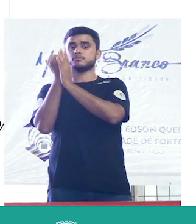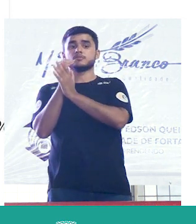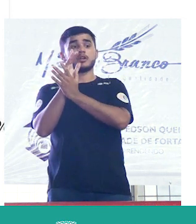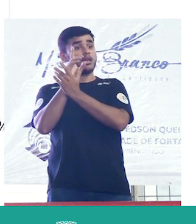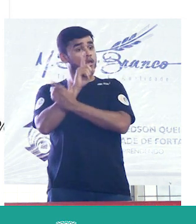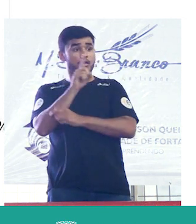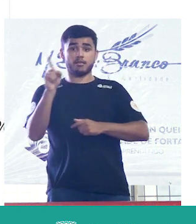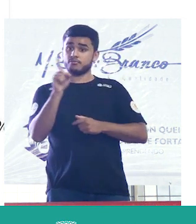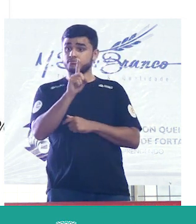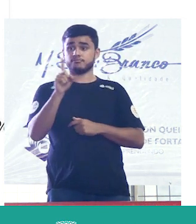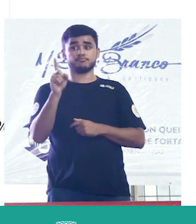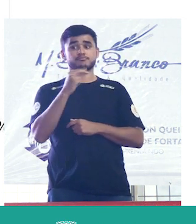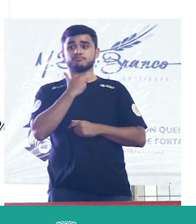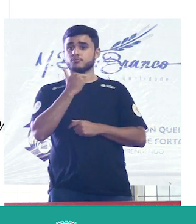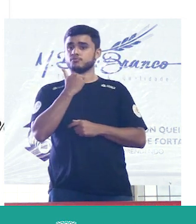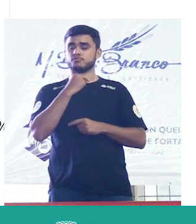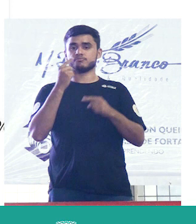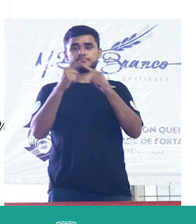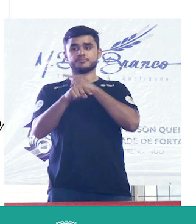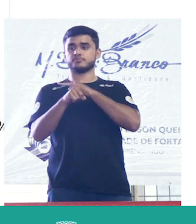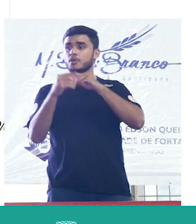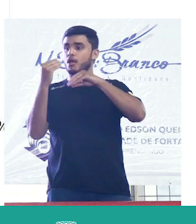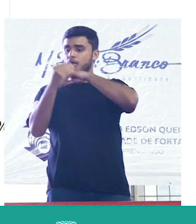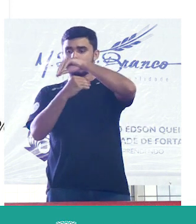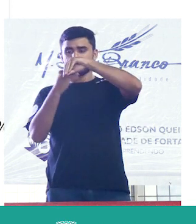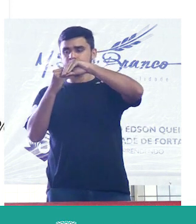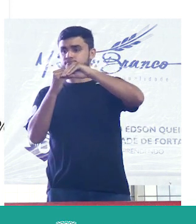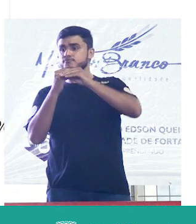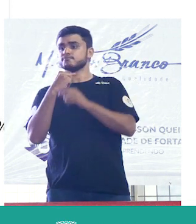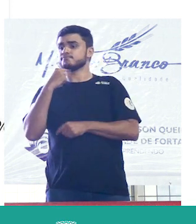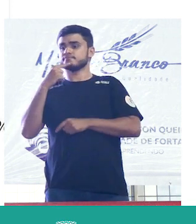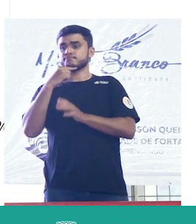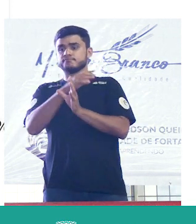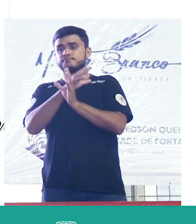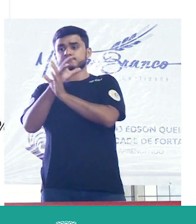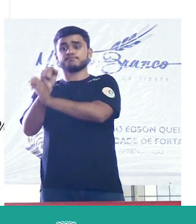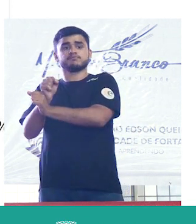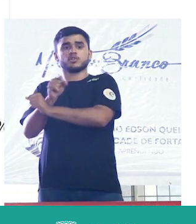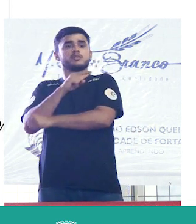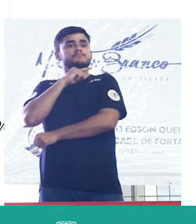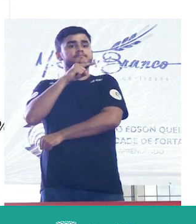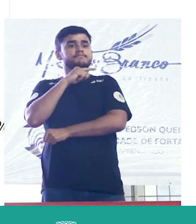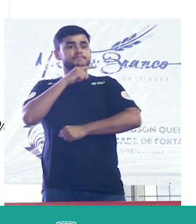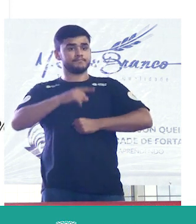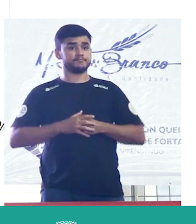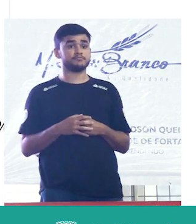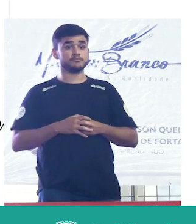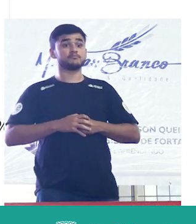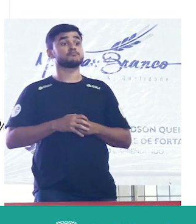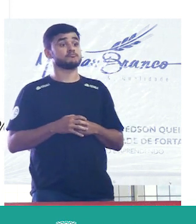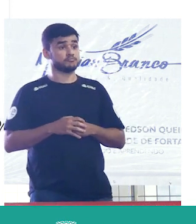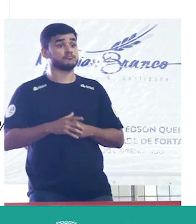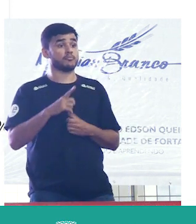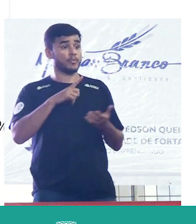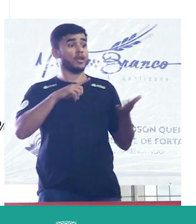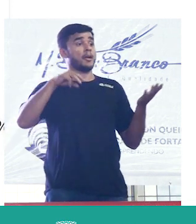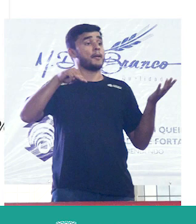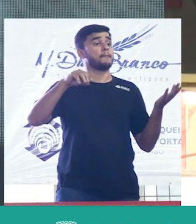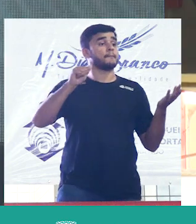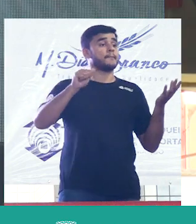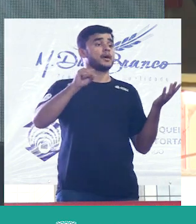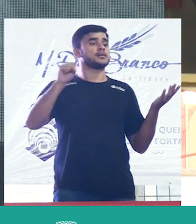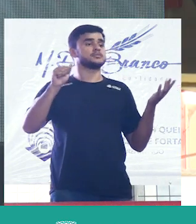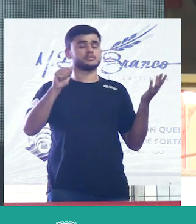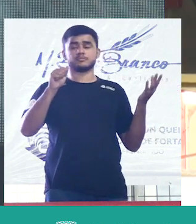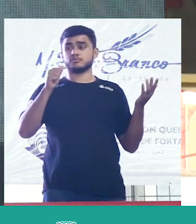como impurezas, não reage. Então não posso contar com o excesso. Uma dessas duas massas, ou